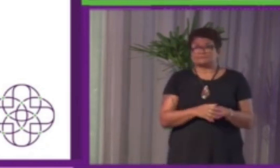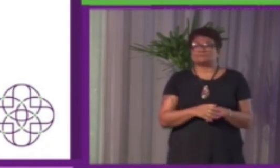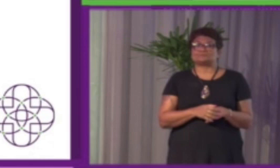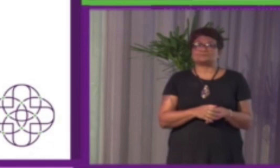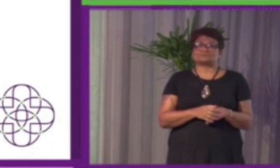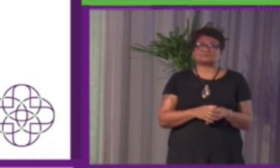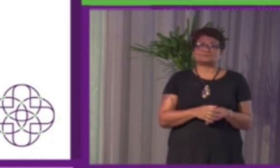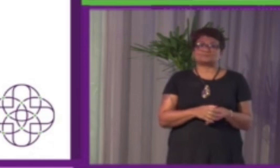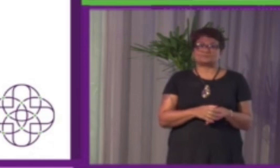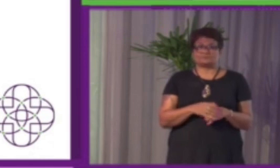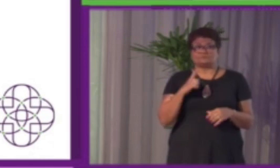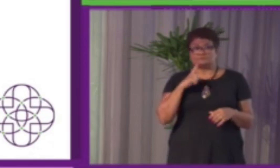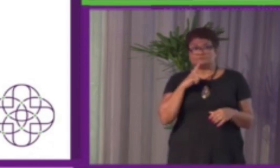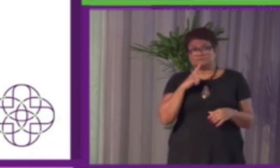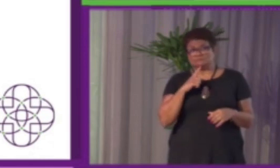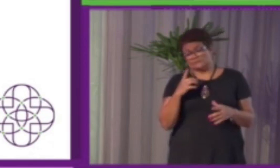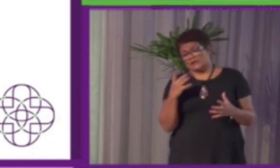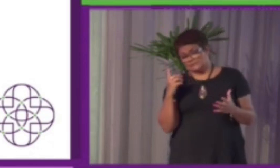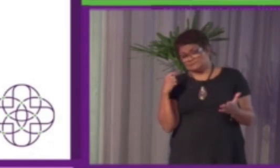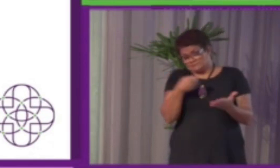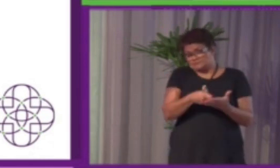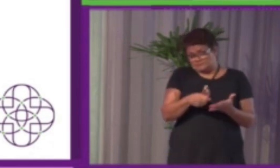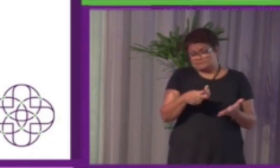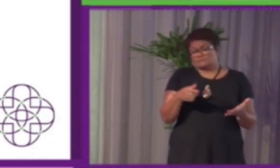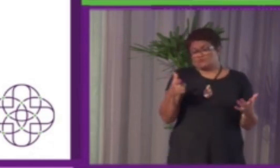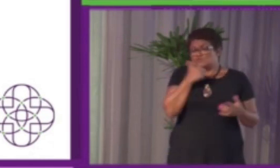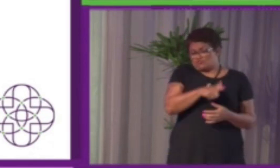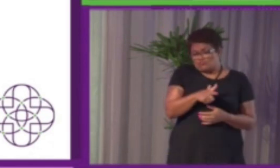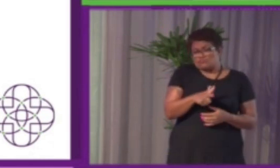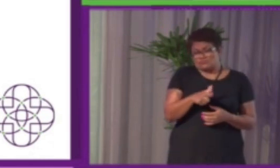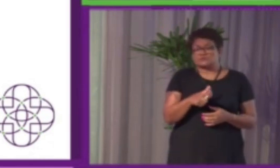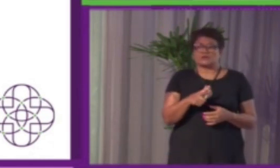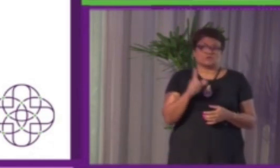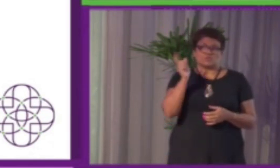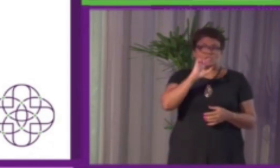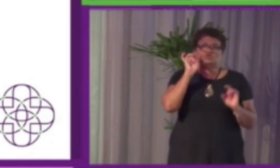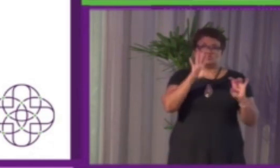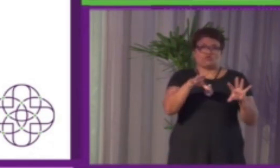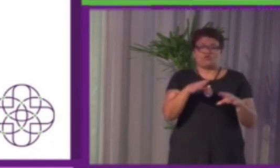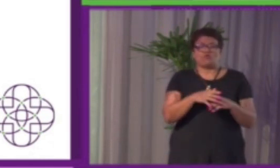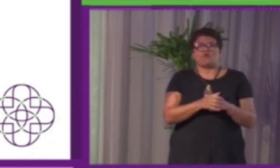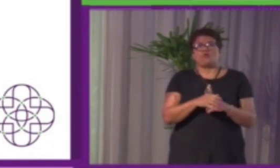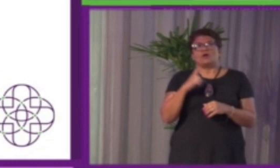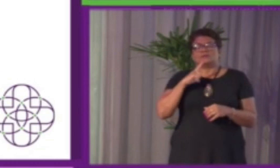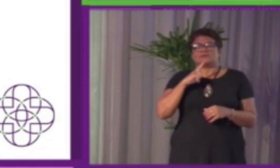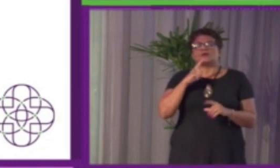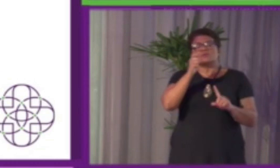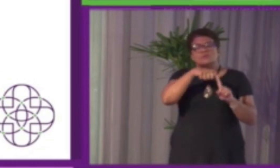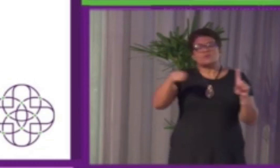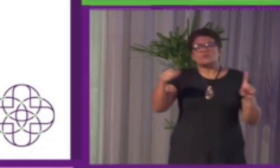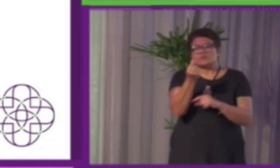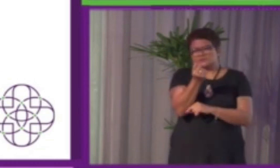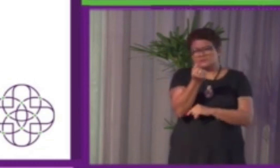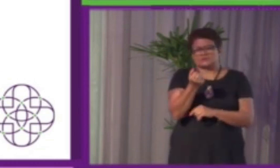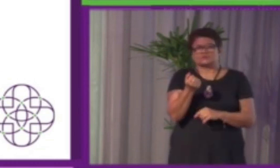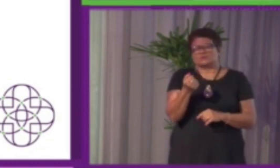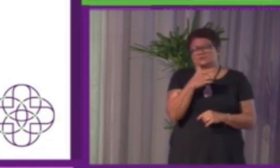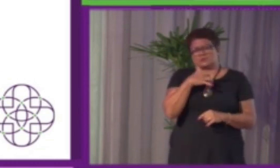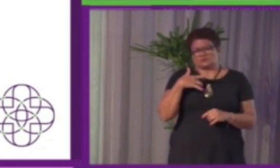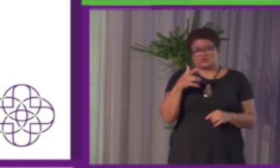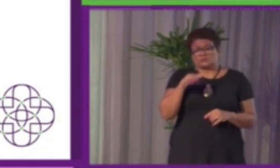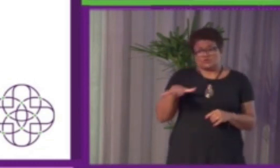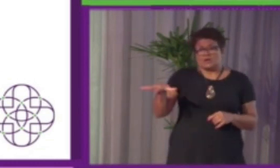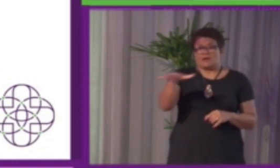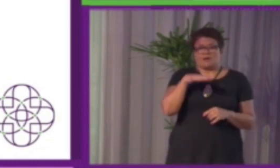conceito de disposição a pagar, a gente não trabalha mais, então, só exclusivamente, como eu falei, com o orçamento da saúde. Então, a gente trabalha com orçamento